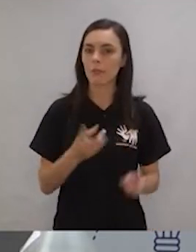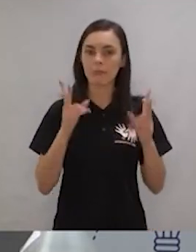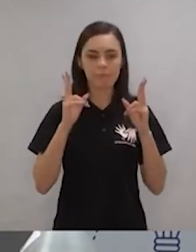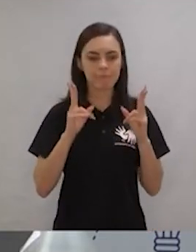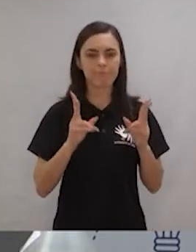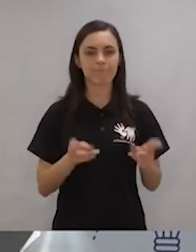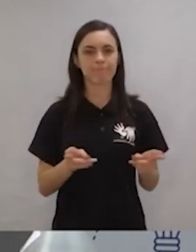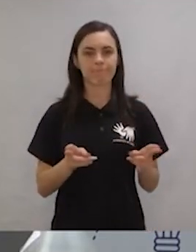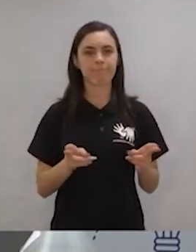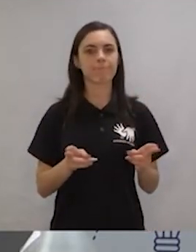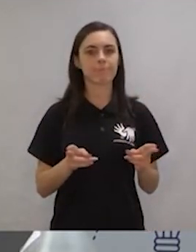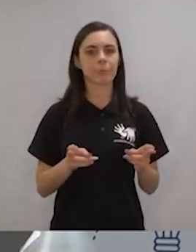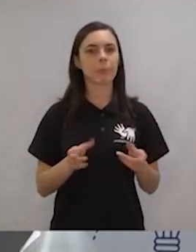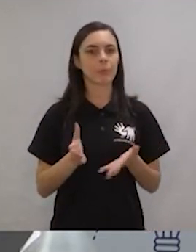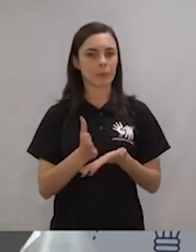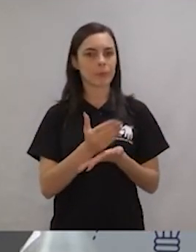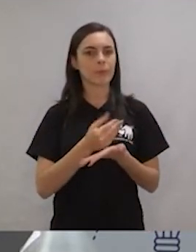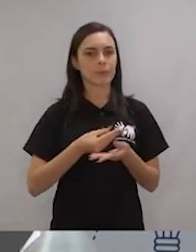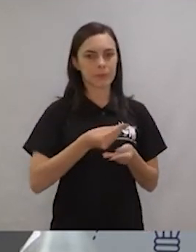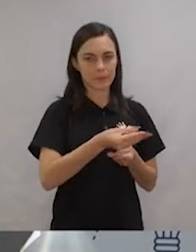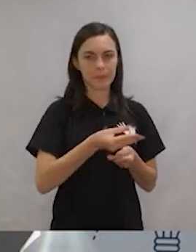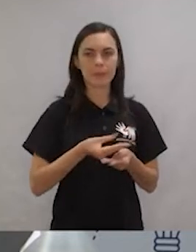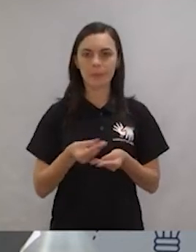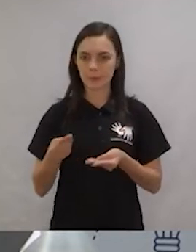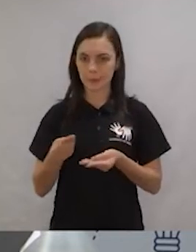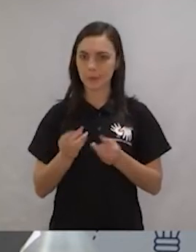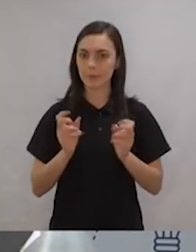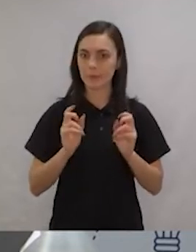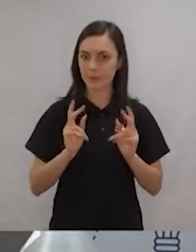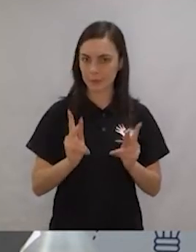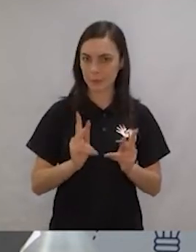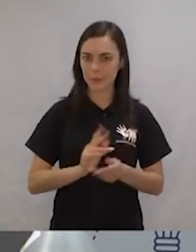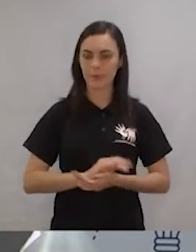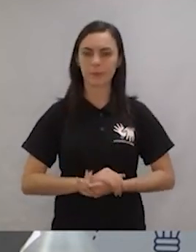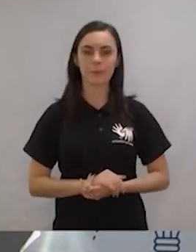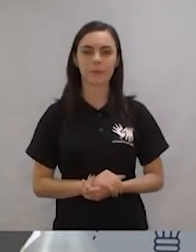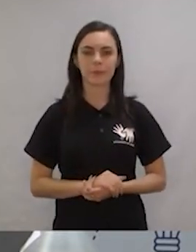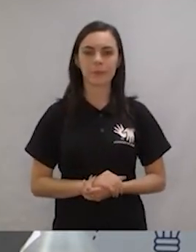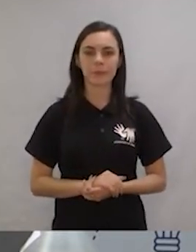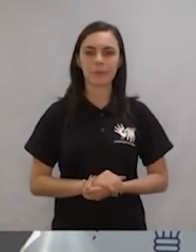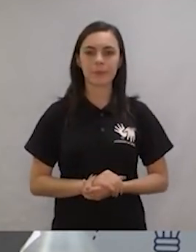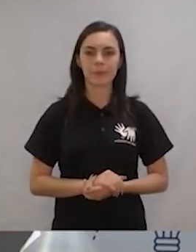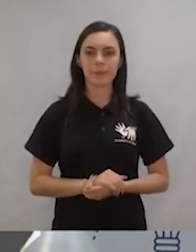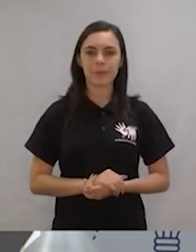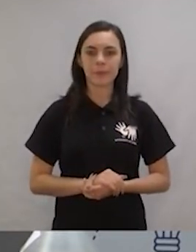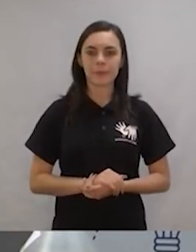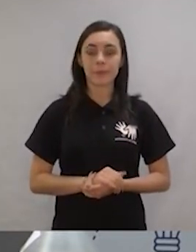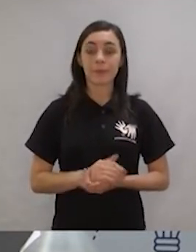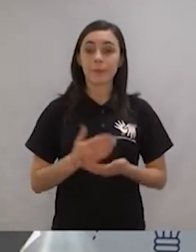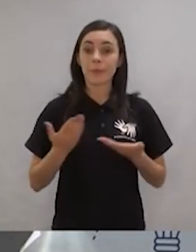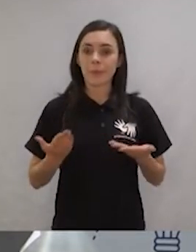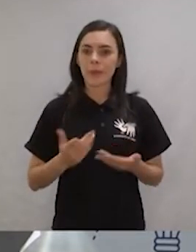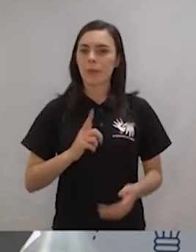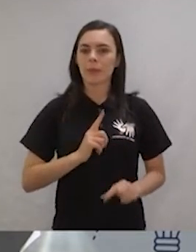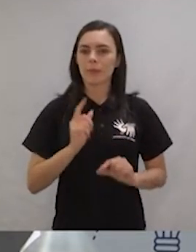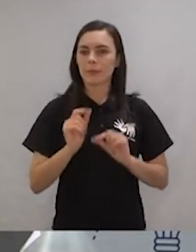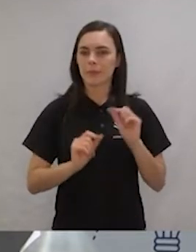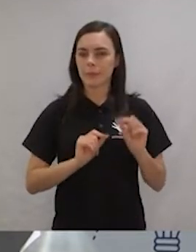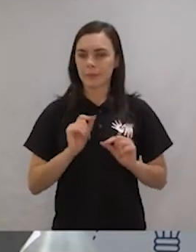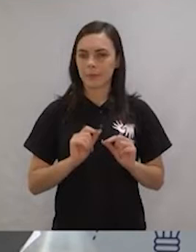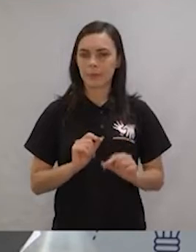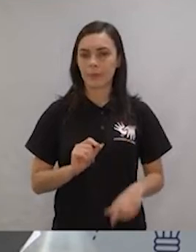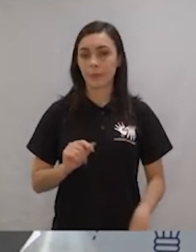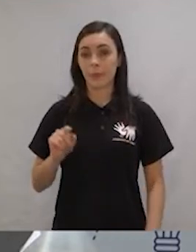mesma quantidade no momento que for repartir, distribuir esses laços. Então, nós temos